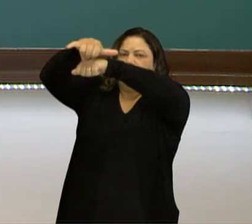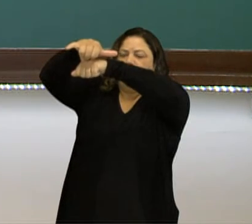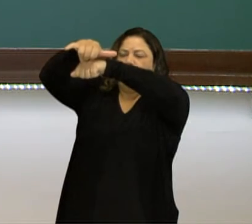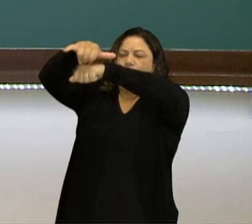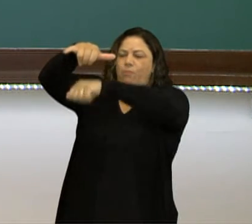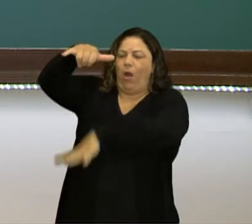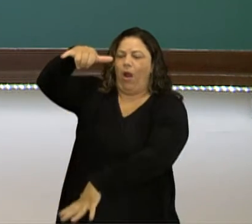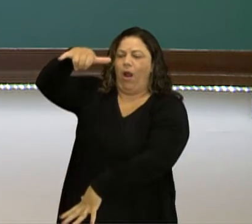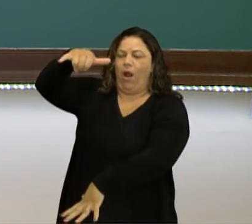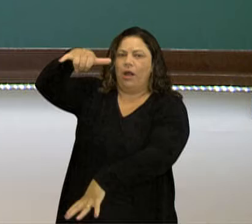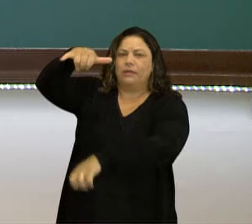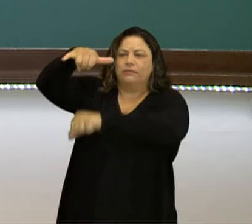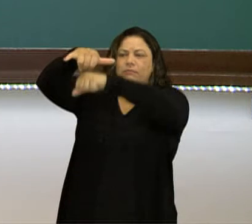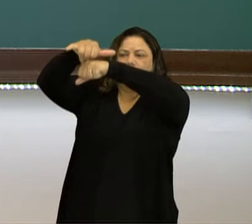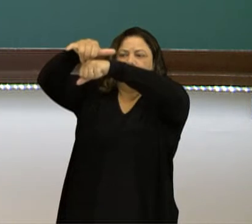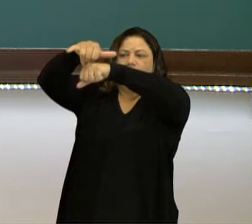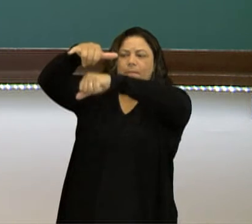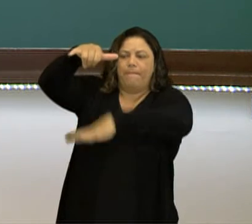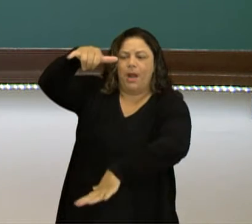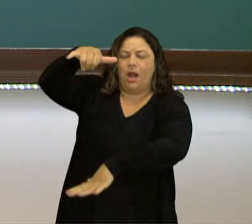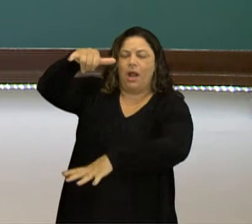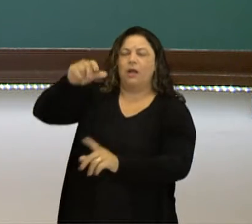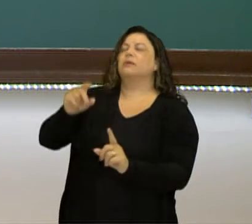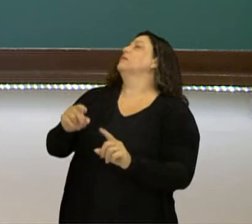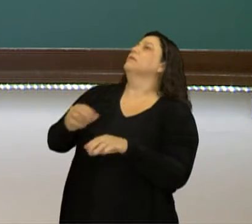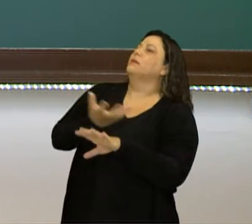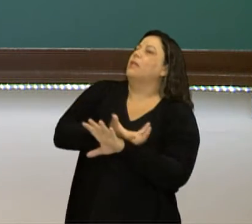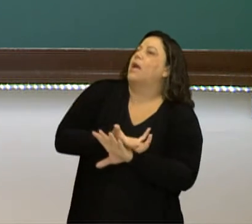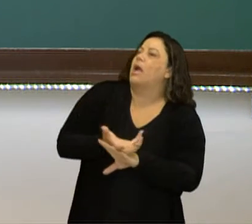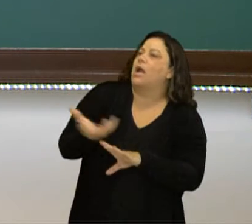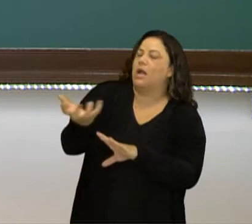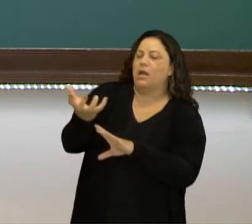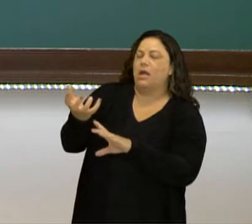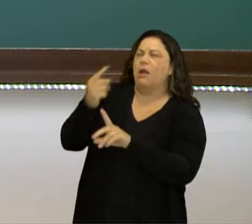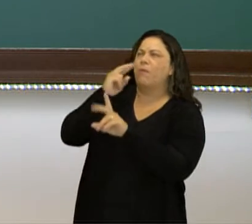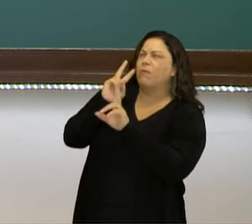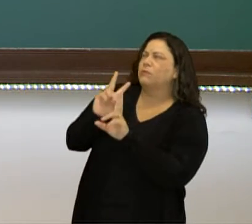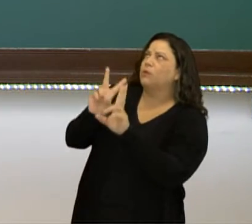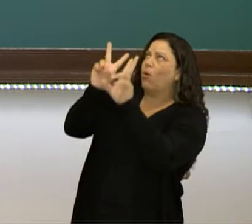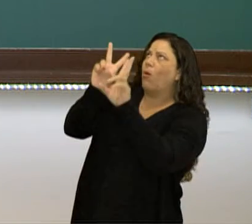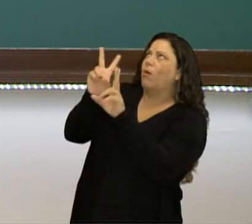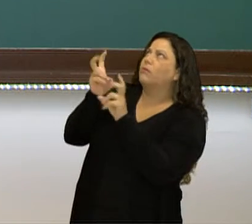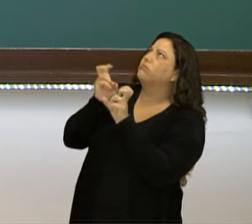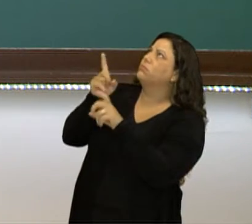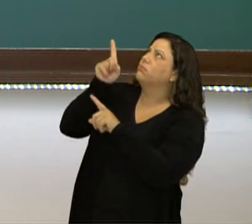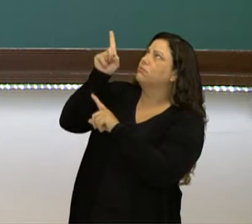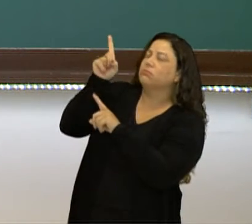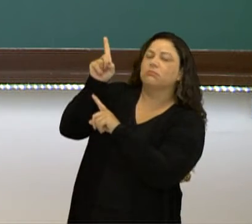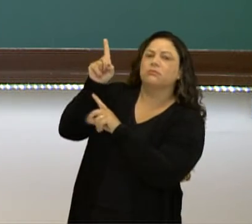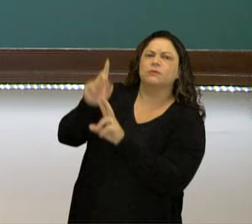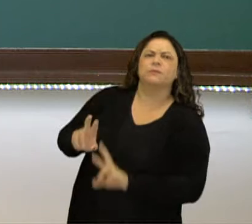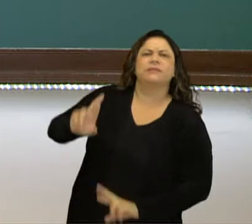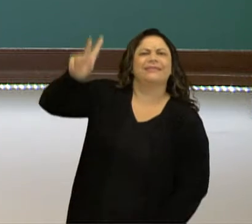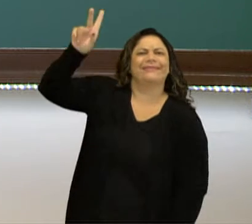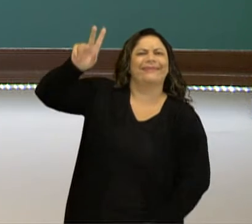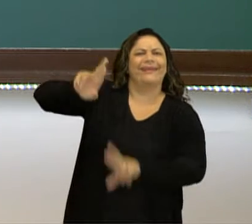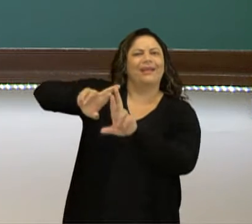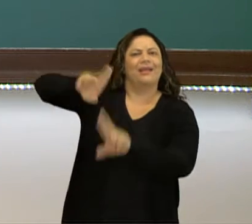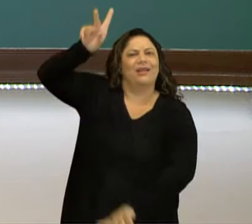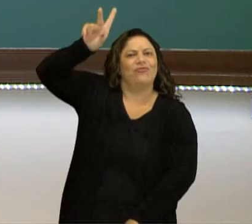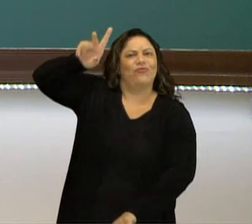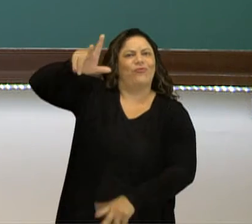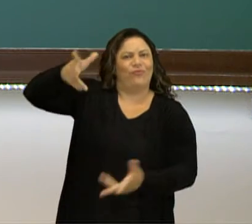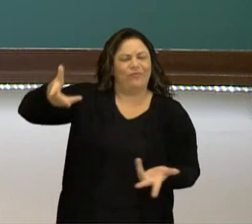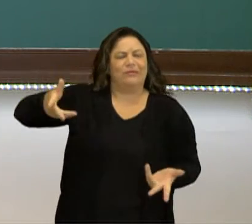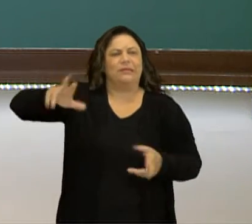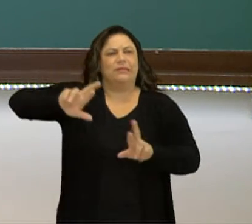uma câmera vendo do solo, você vai perceber que é uma parábola. Aí você fala assim, como é que é diferente? A diferença é que